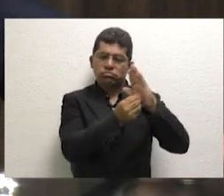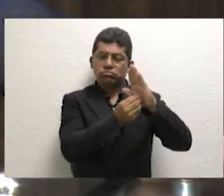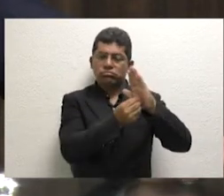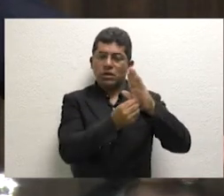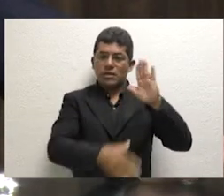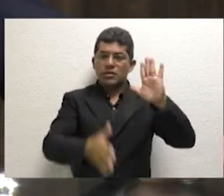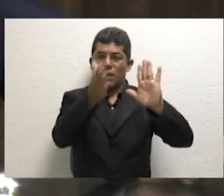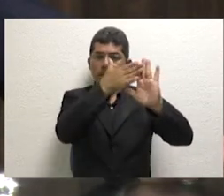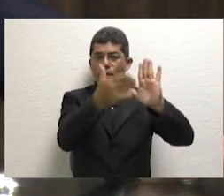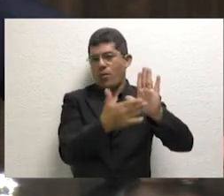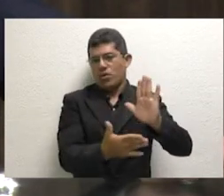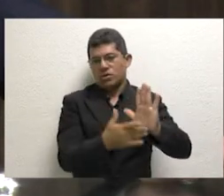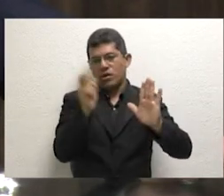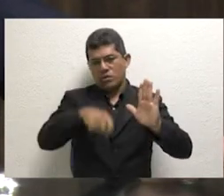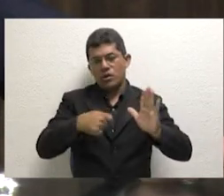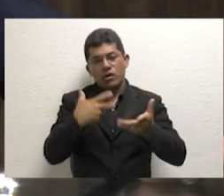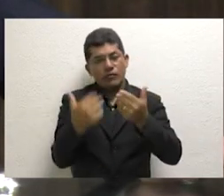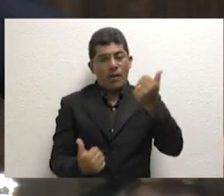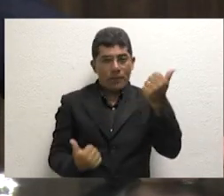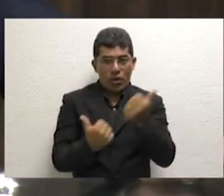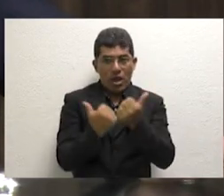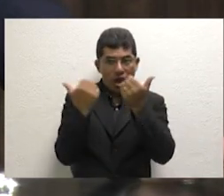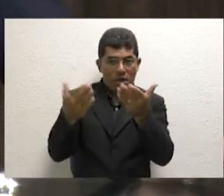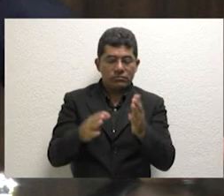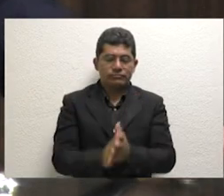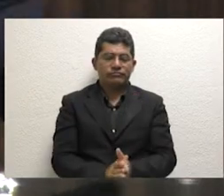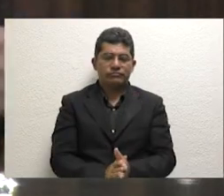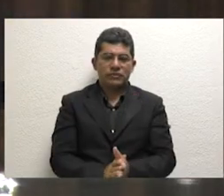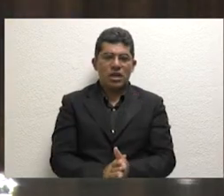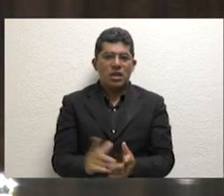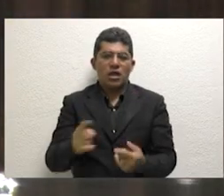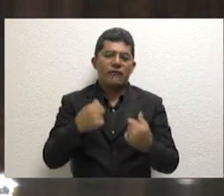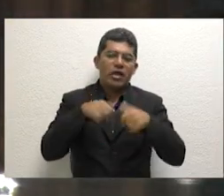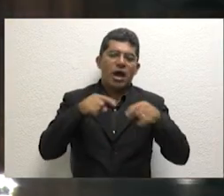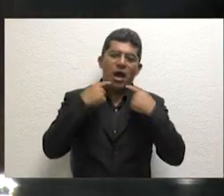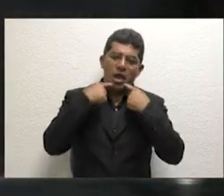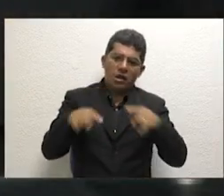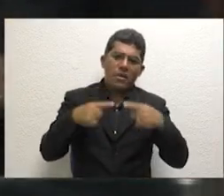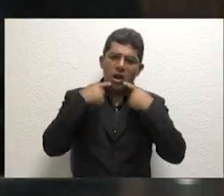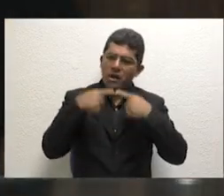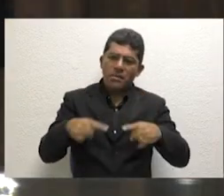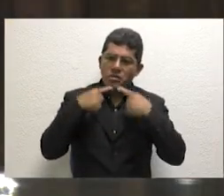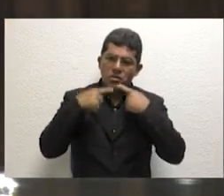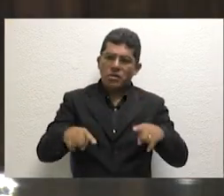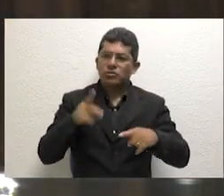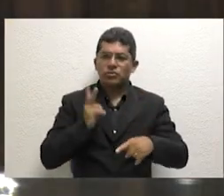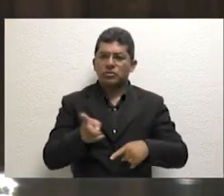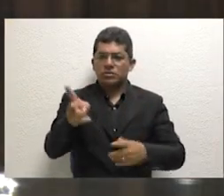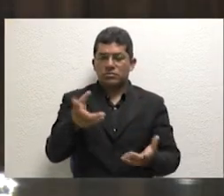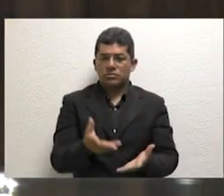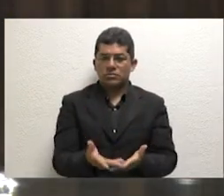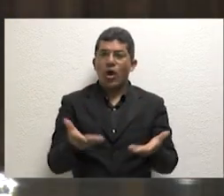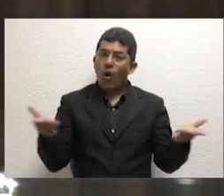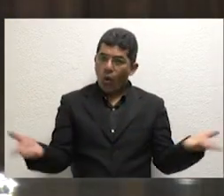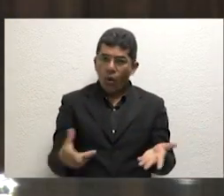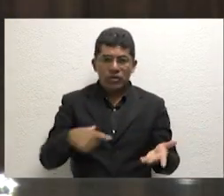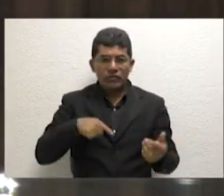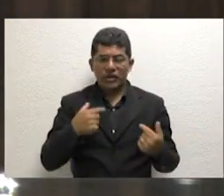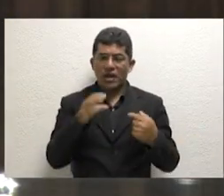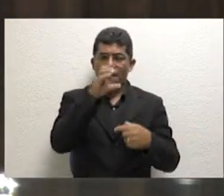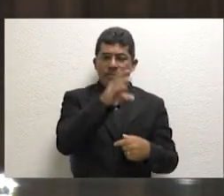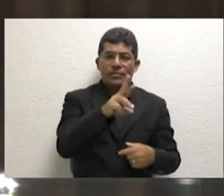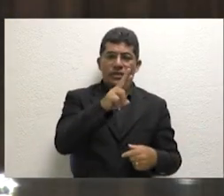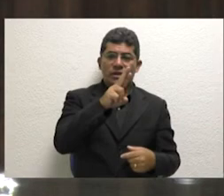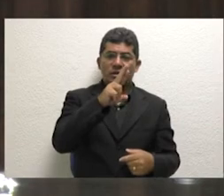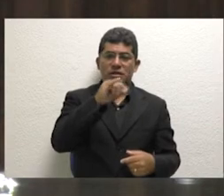nessa reforma que nós vamos apoiar e não ficar reclamando o Wilker hoje a gente só fica criticando